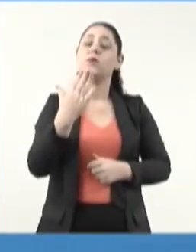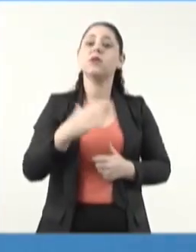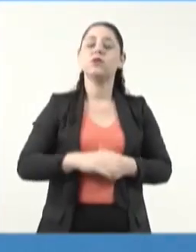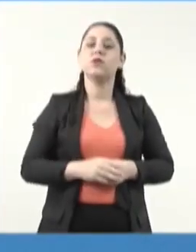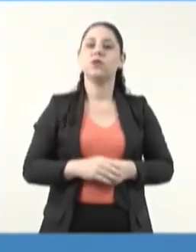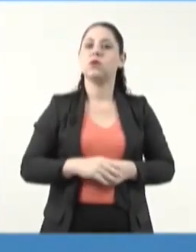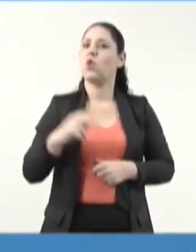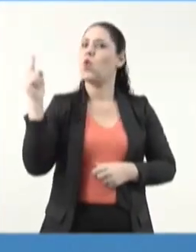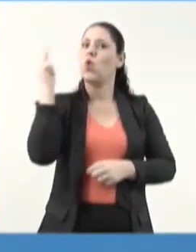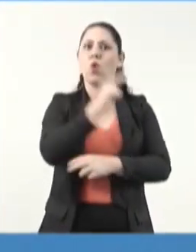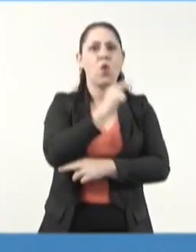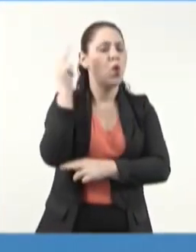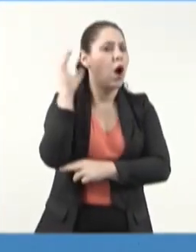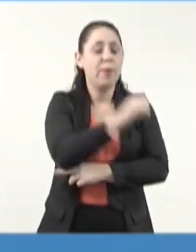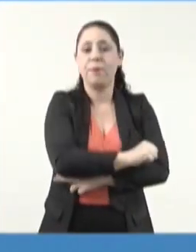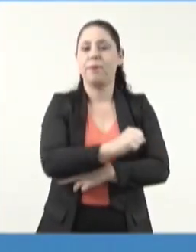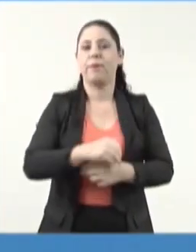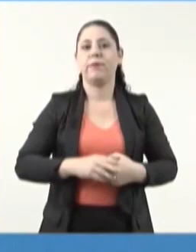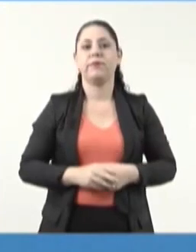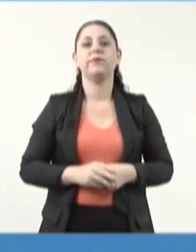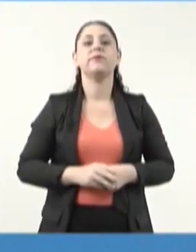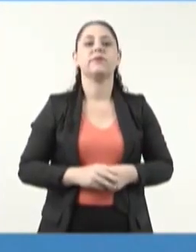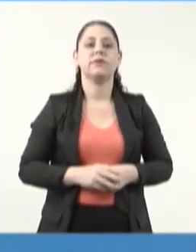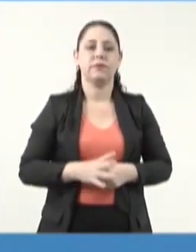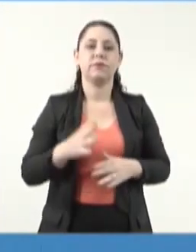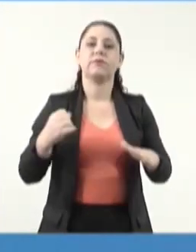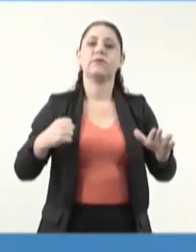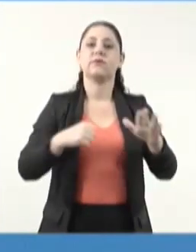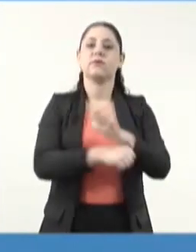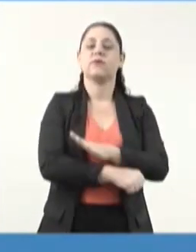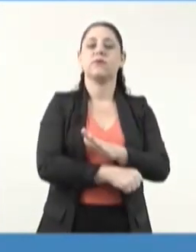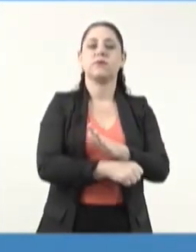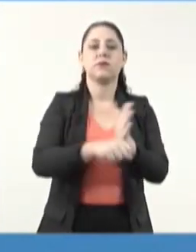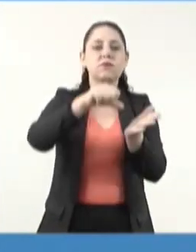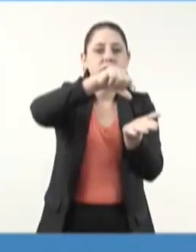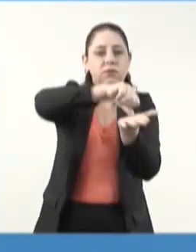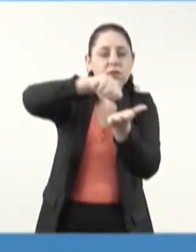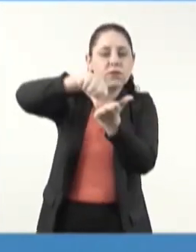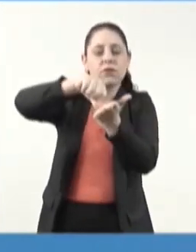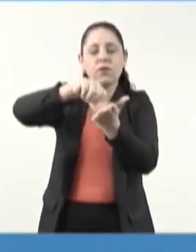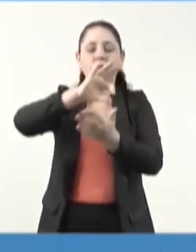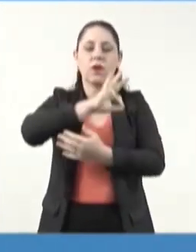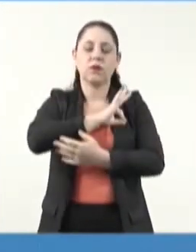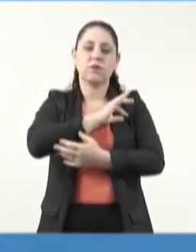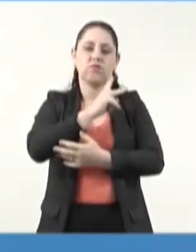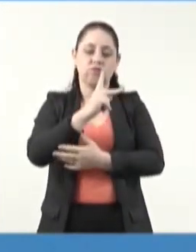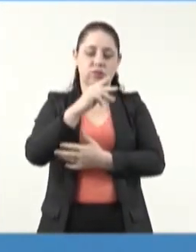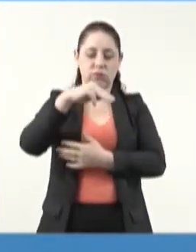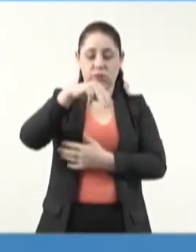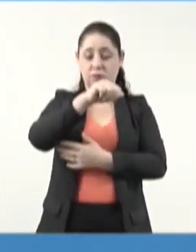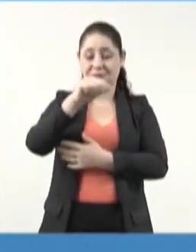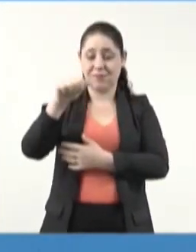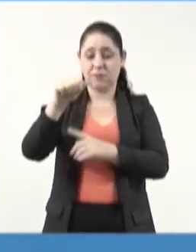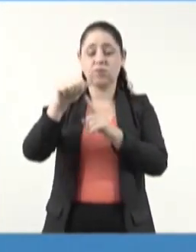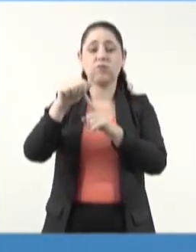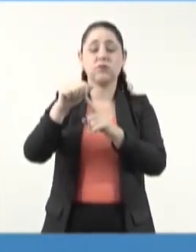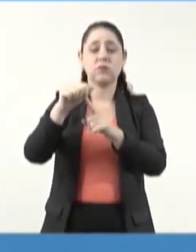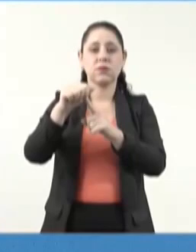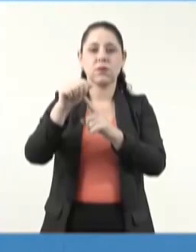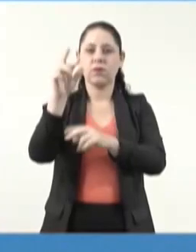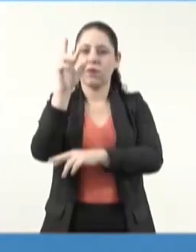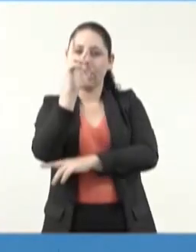Solicitando com urgência a implantação de uma base da Polícia Militar Ambiental, PMA, e